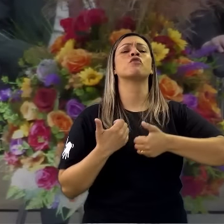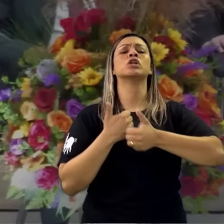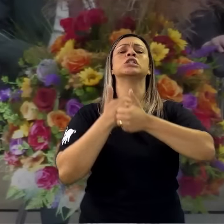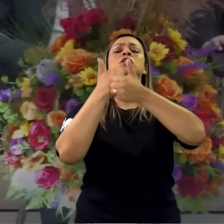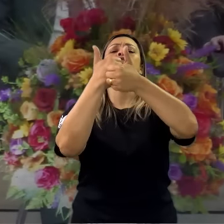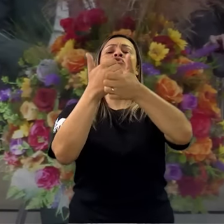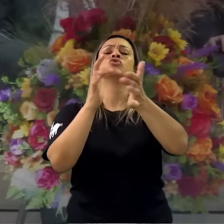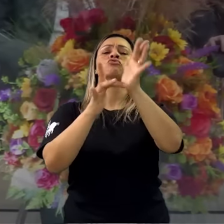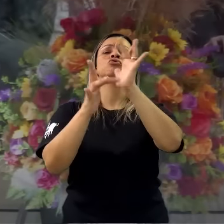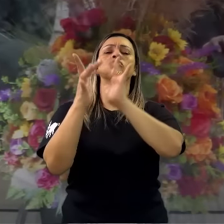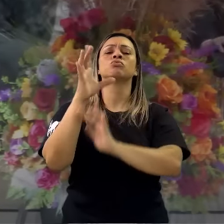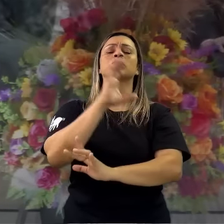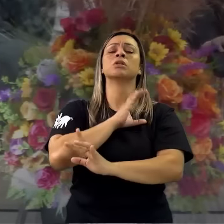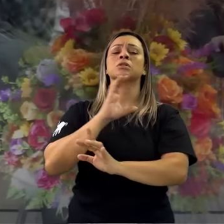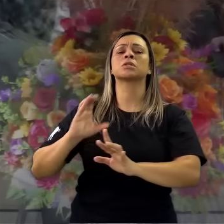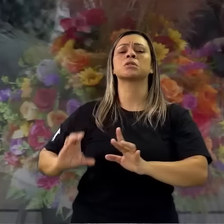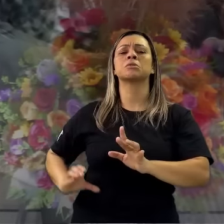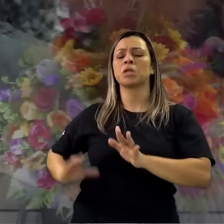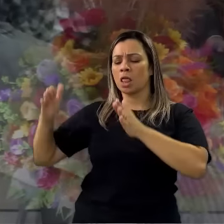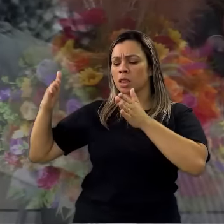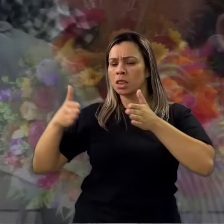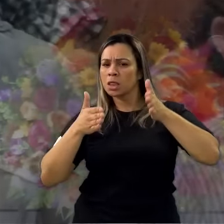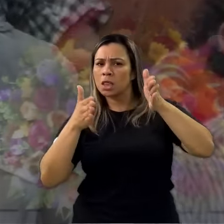a Jesus Cristo